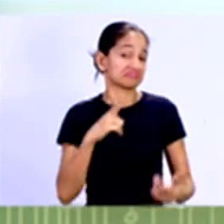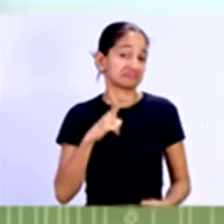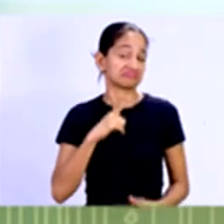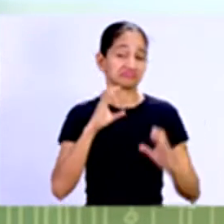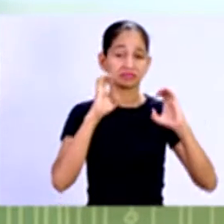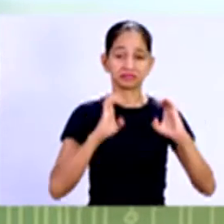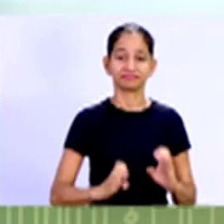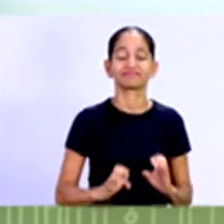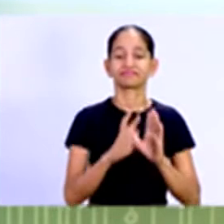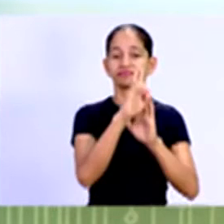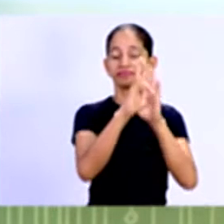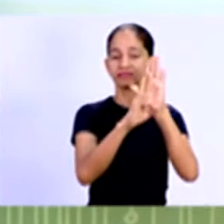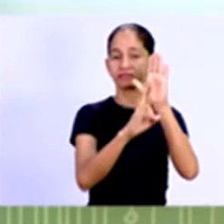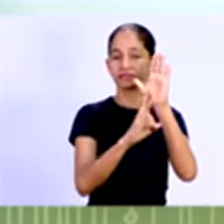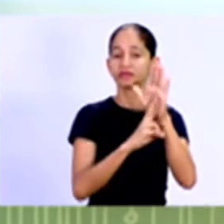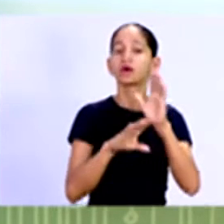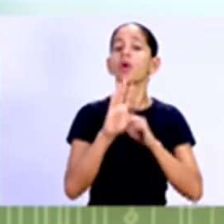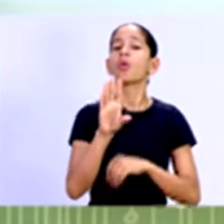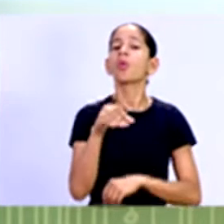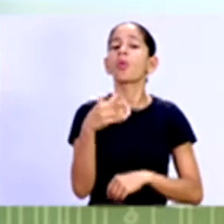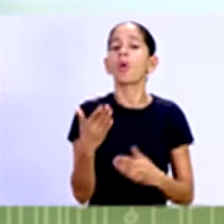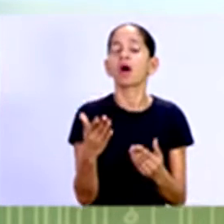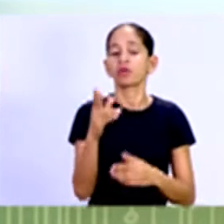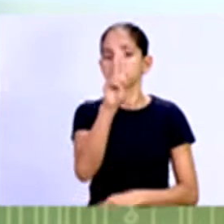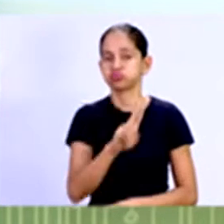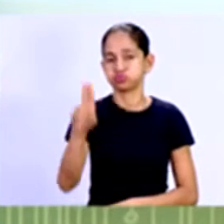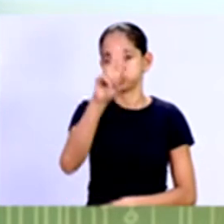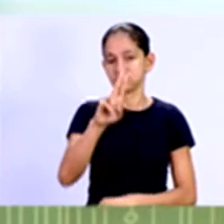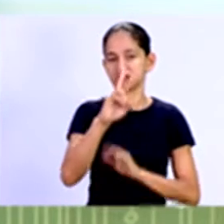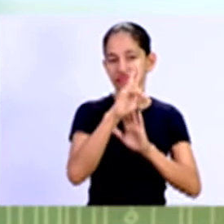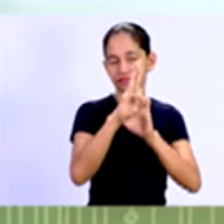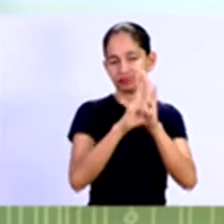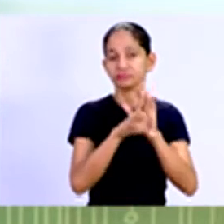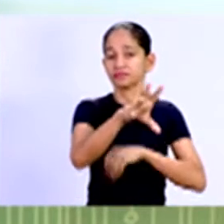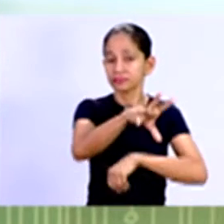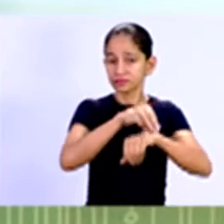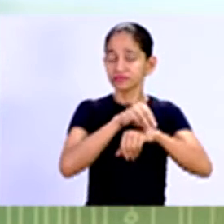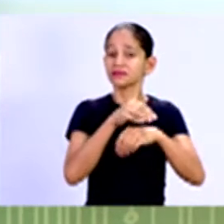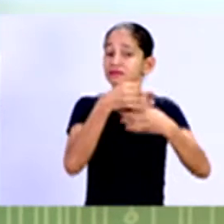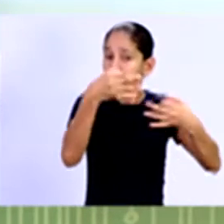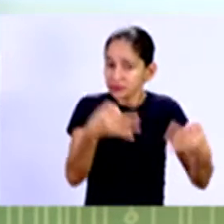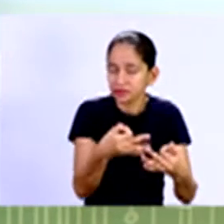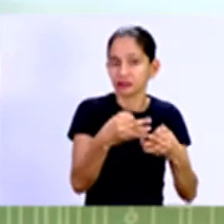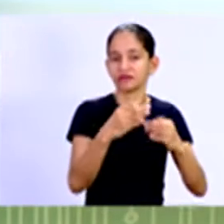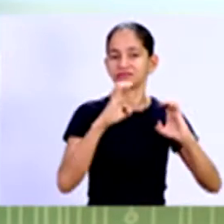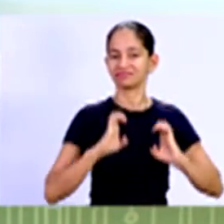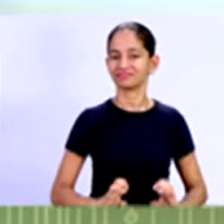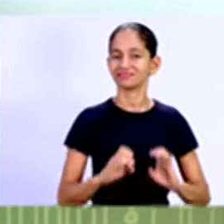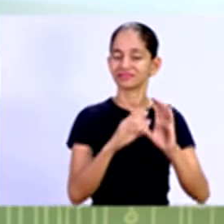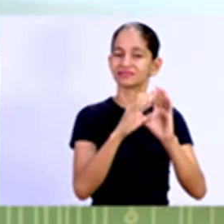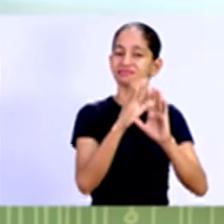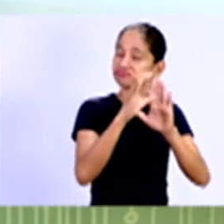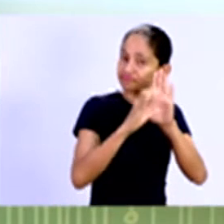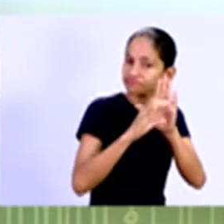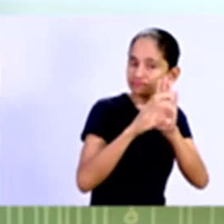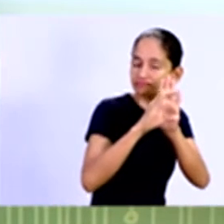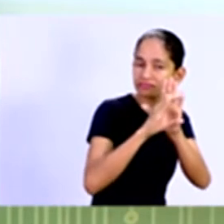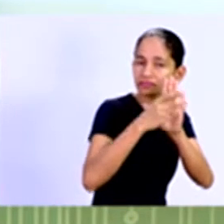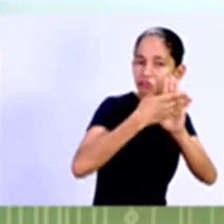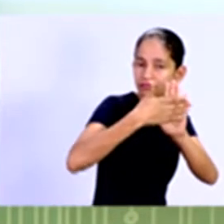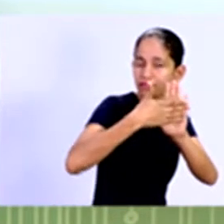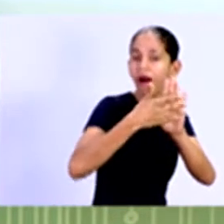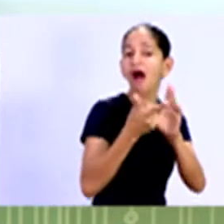Os princípios que eu vou usar para essa ação. E o que vai definir se a minha ação é moral? A moralidade